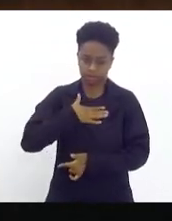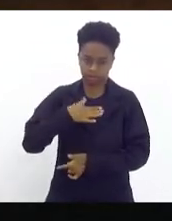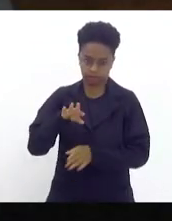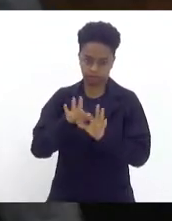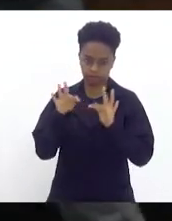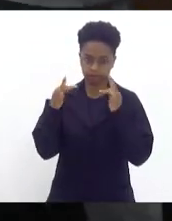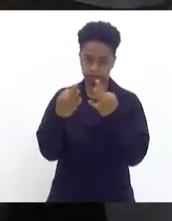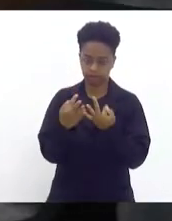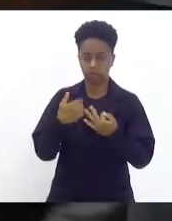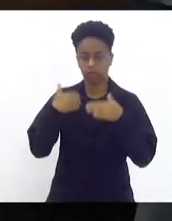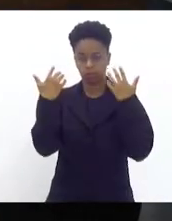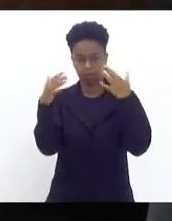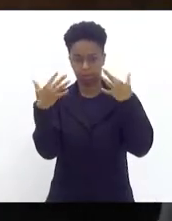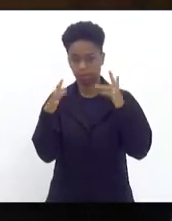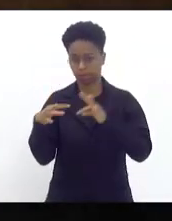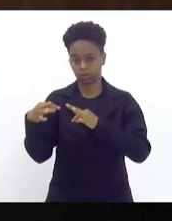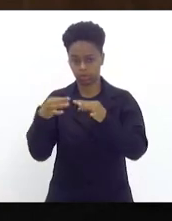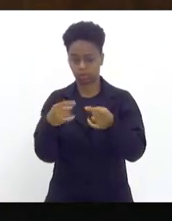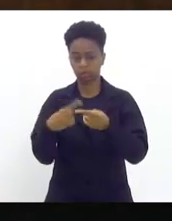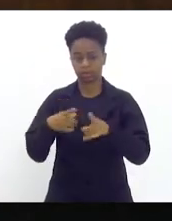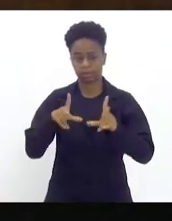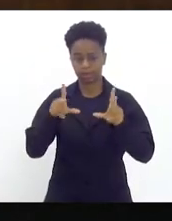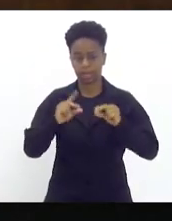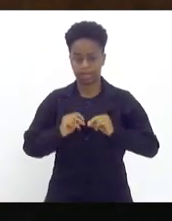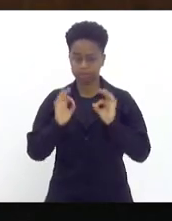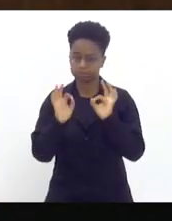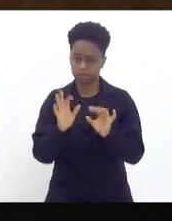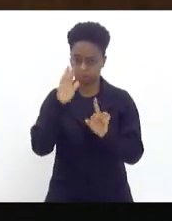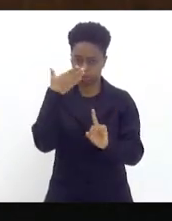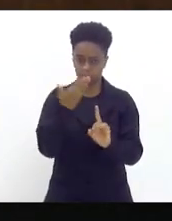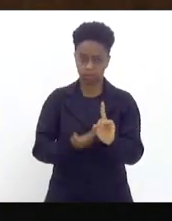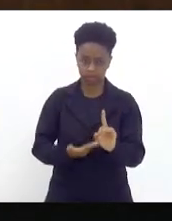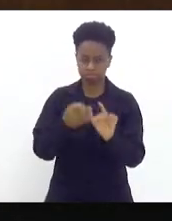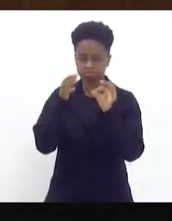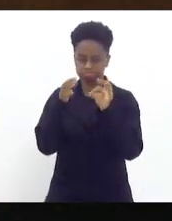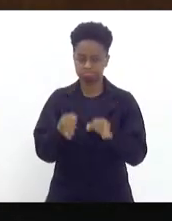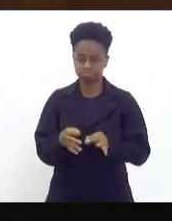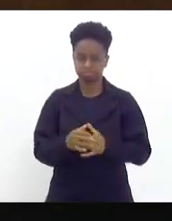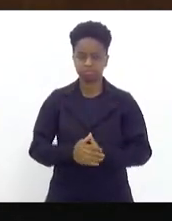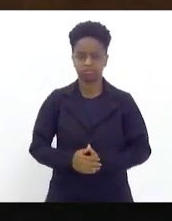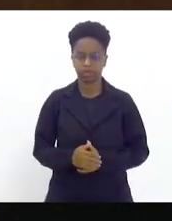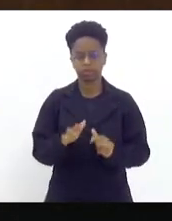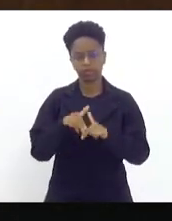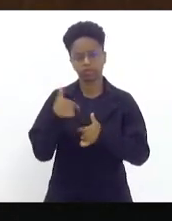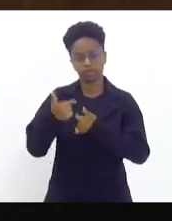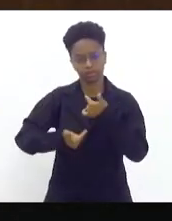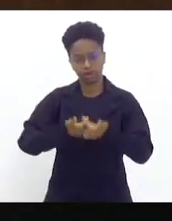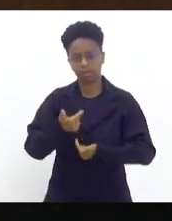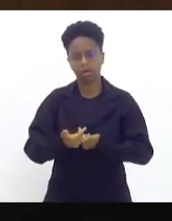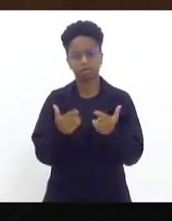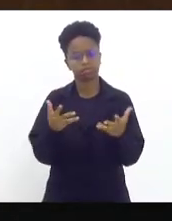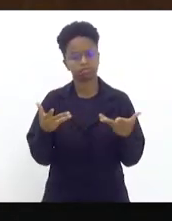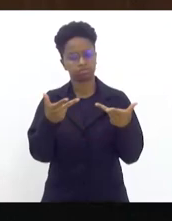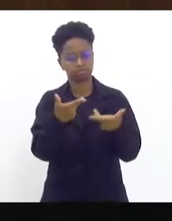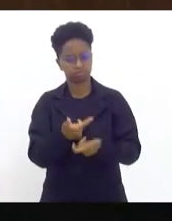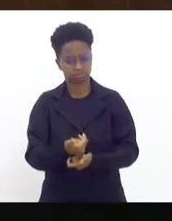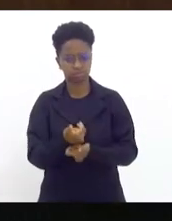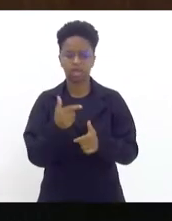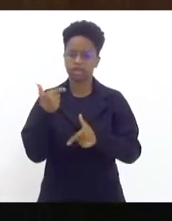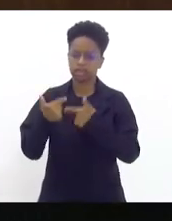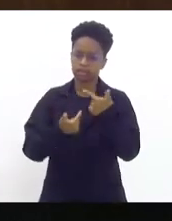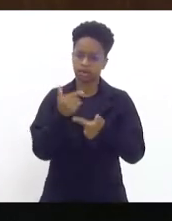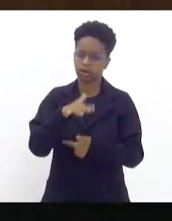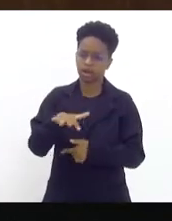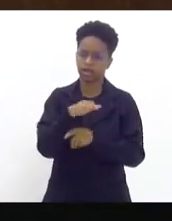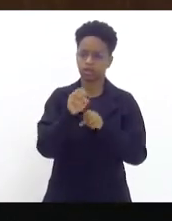e quero parabenizar porque merecem essa homenagem a homenagem justa pelo trabalho Que eficiente trabalha